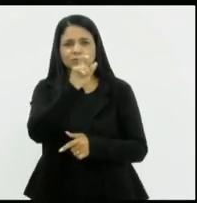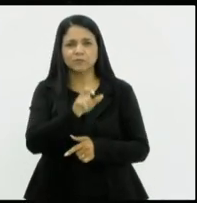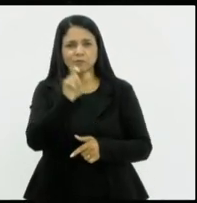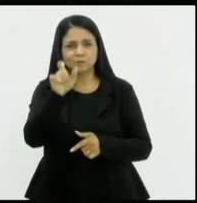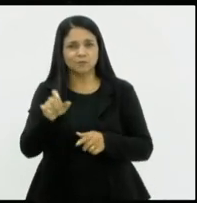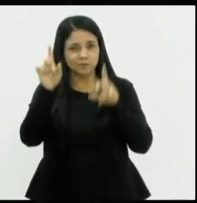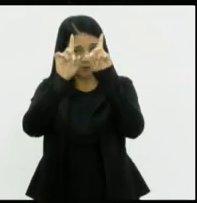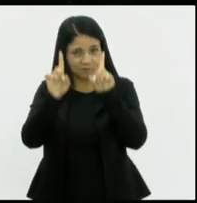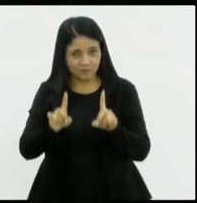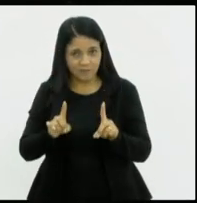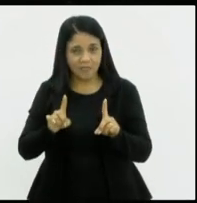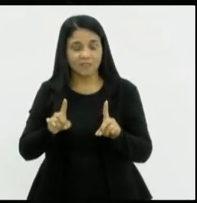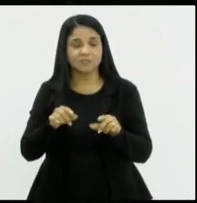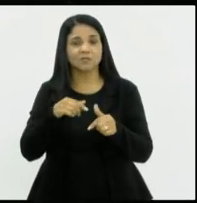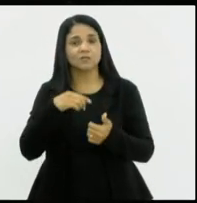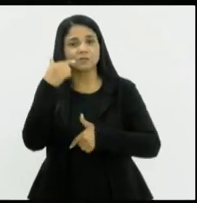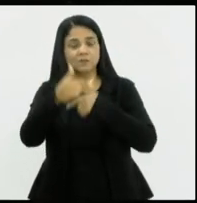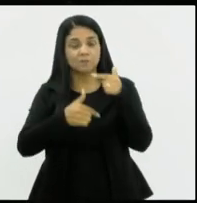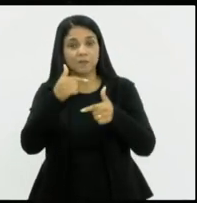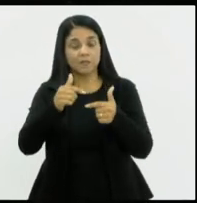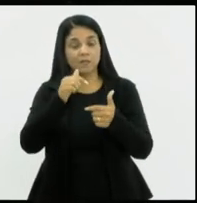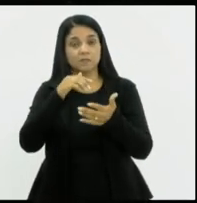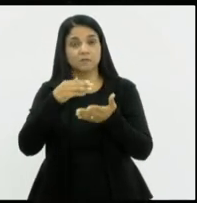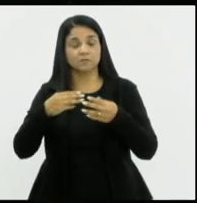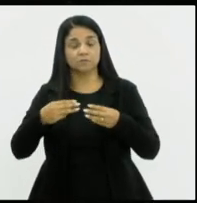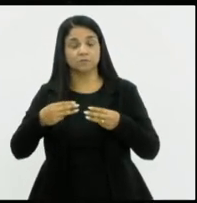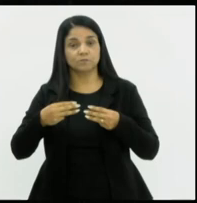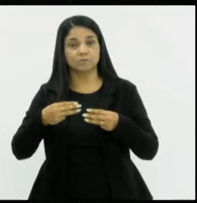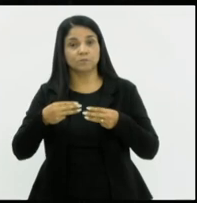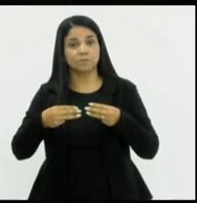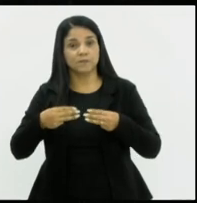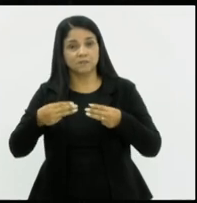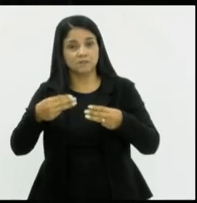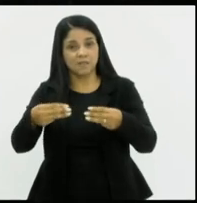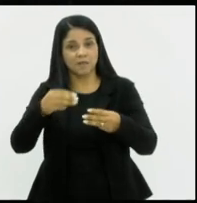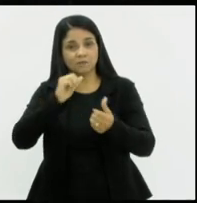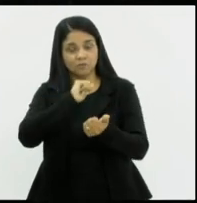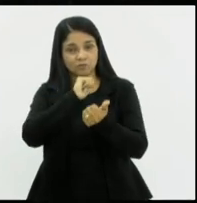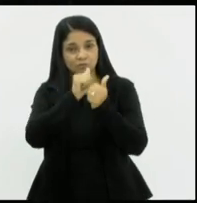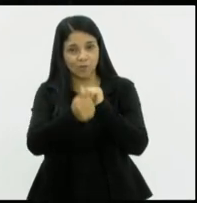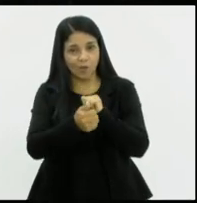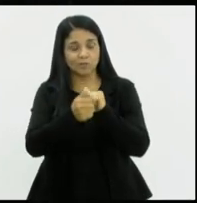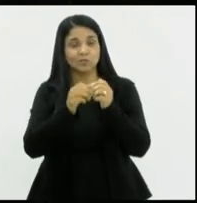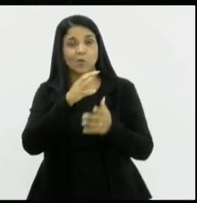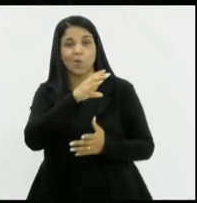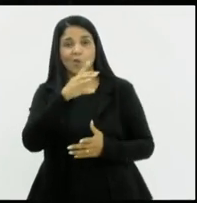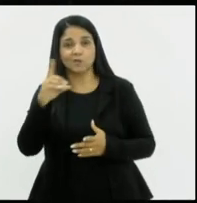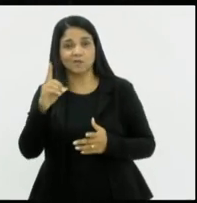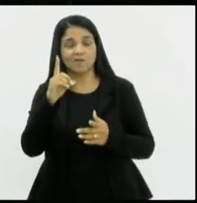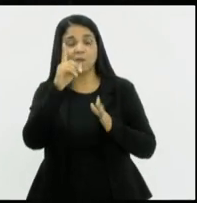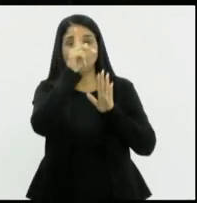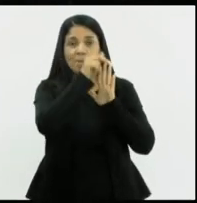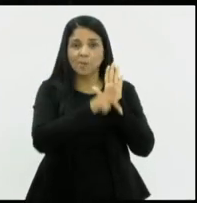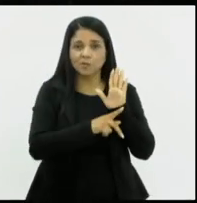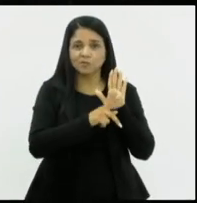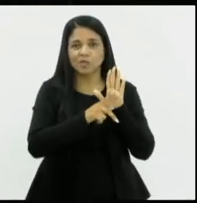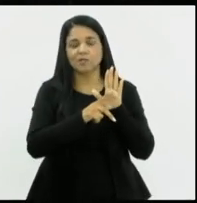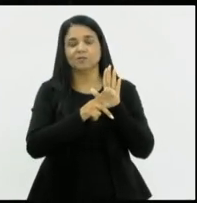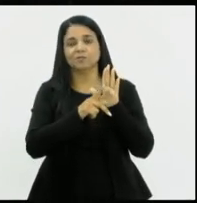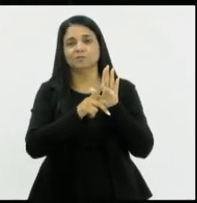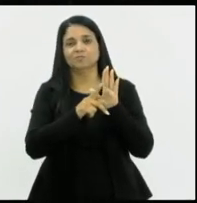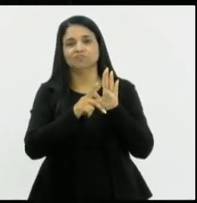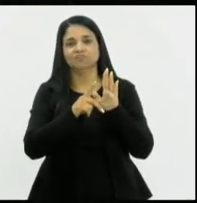dos Esportes com Bernard Reisman, e eu coordenava projetos especiais. Então,